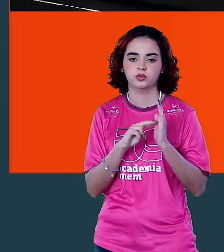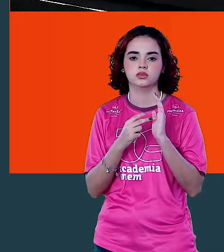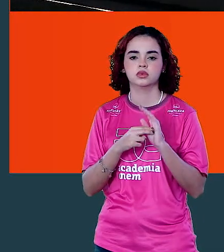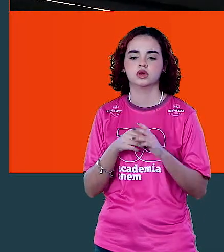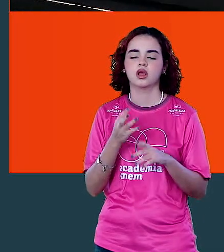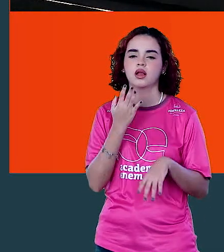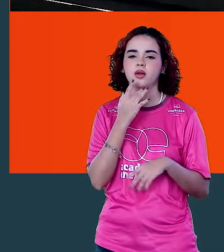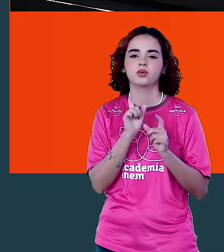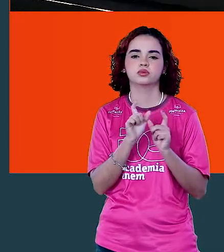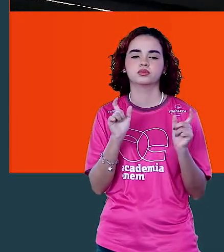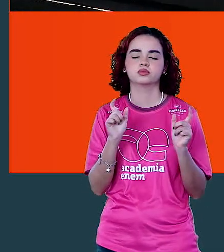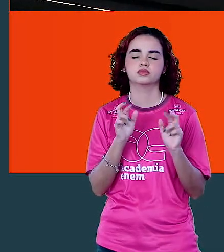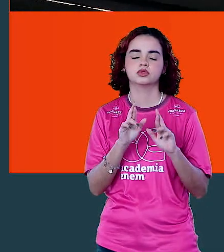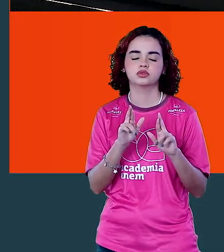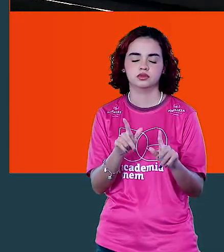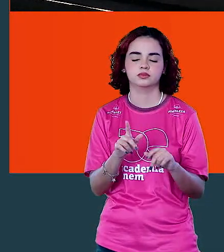lembrar.